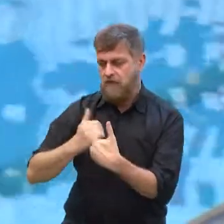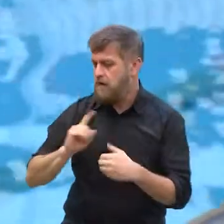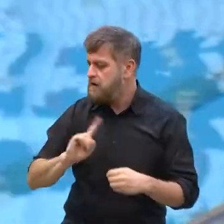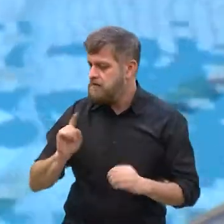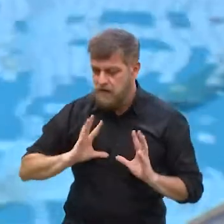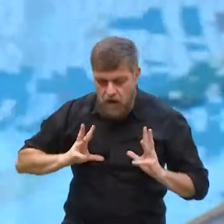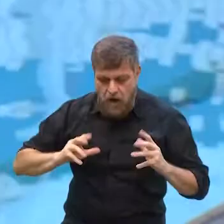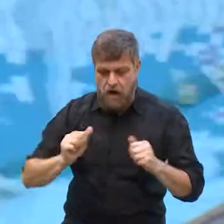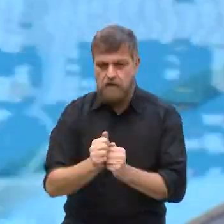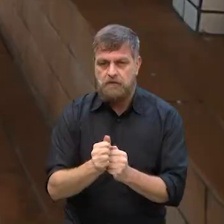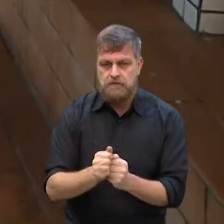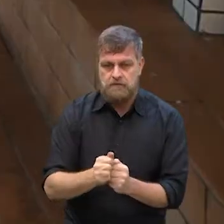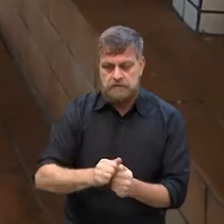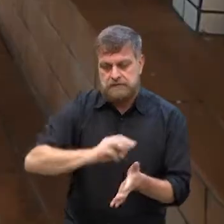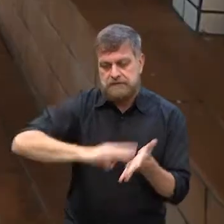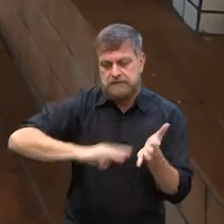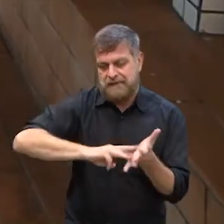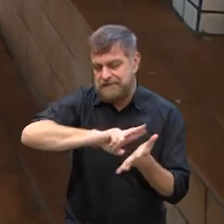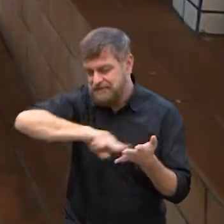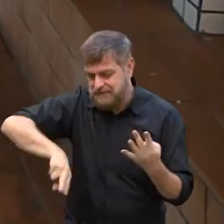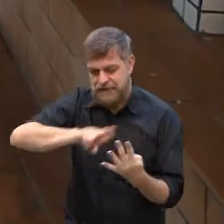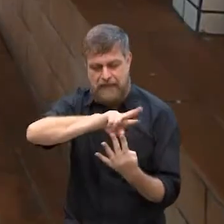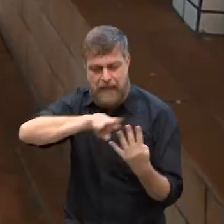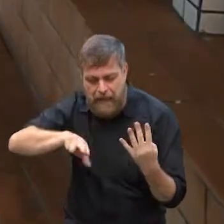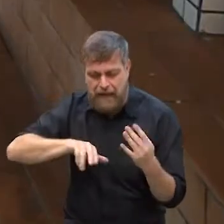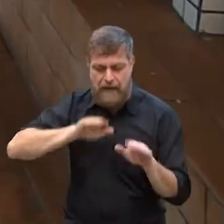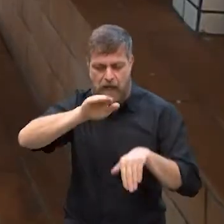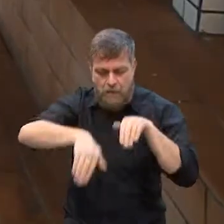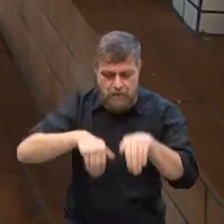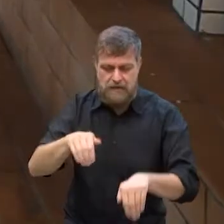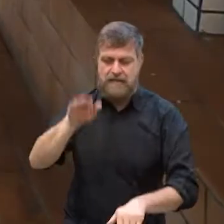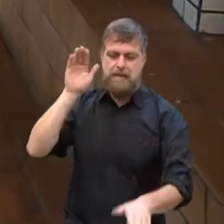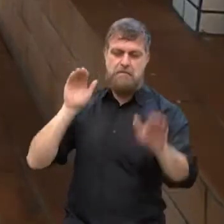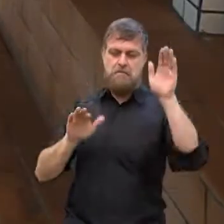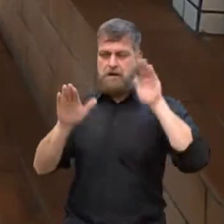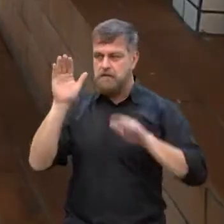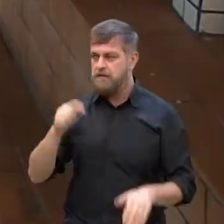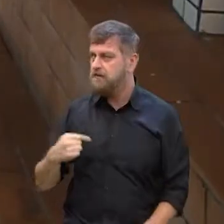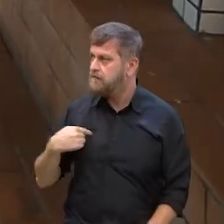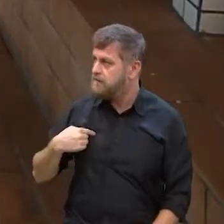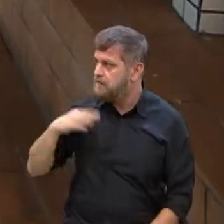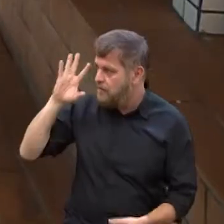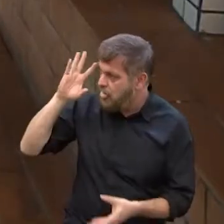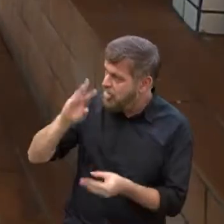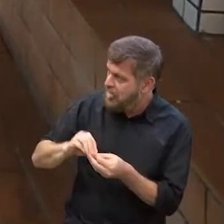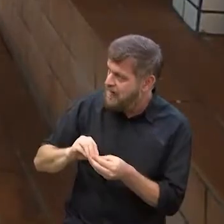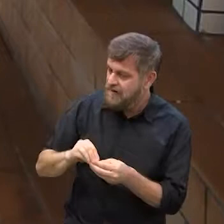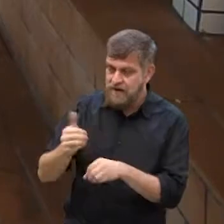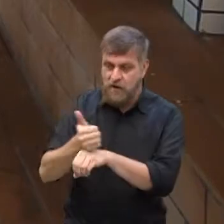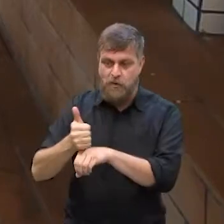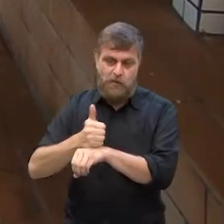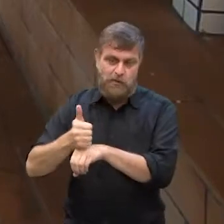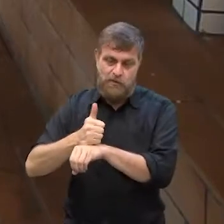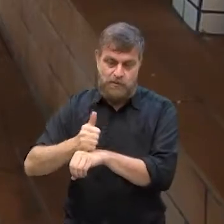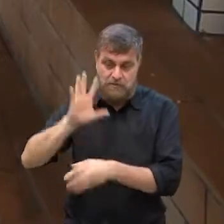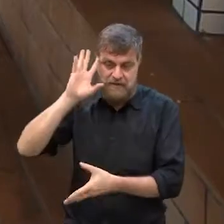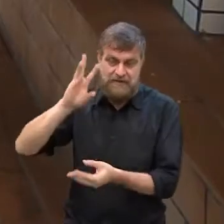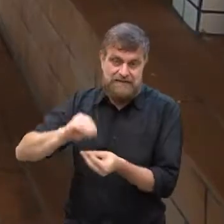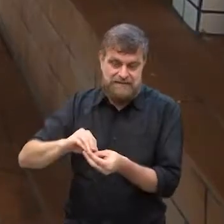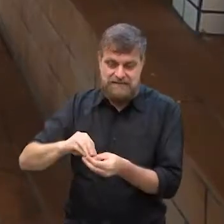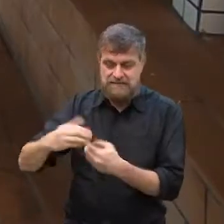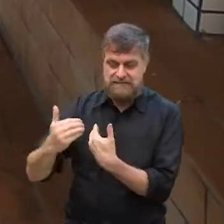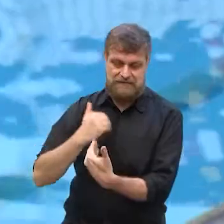Nada multidisciplinar. disso. Negativo, meu amigo, vamos... Então acaba sendo um consenso, né, da equipe multidisciplinar, do que a gente